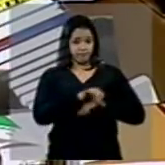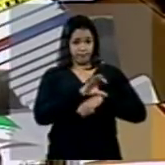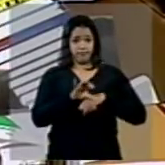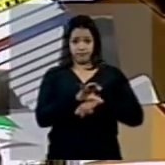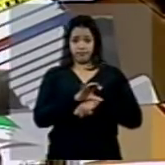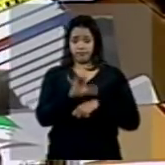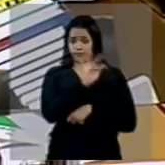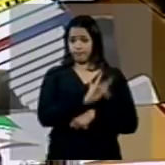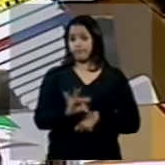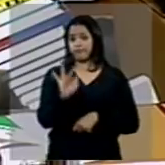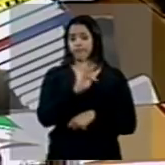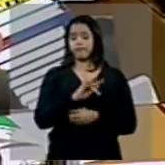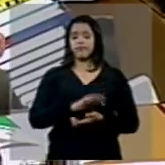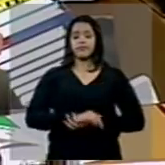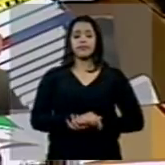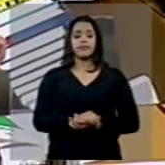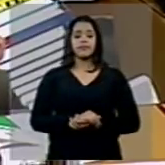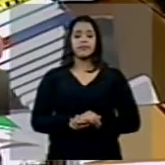Constituição Federal.